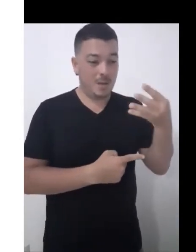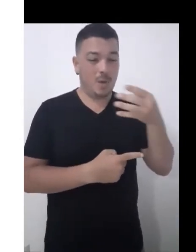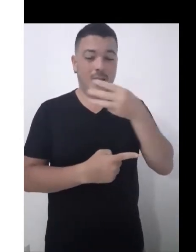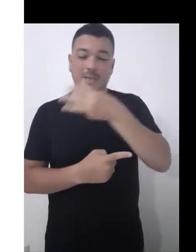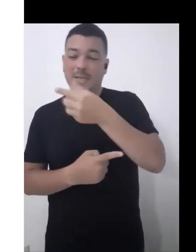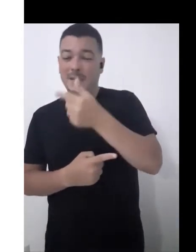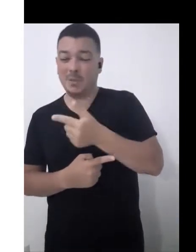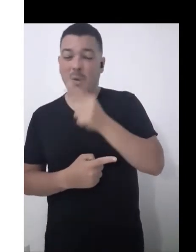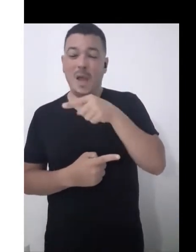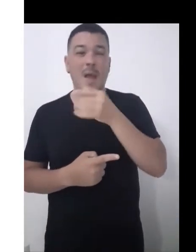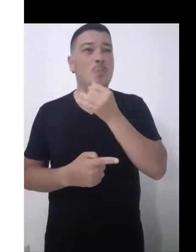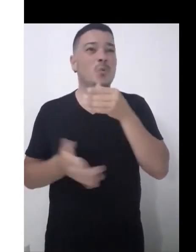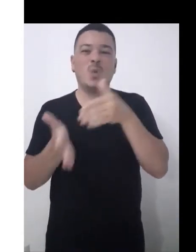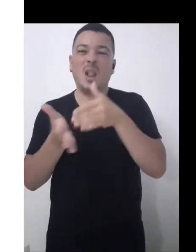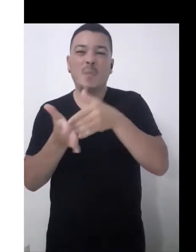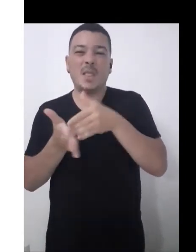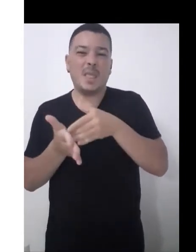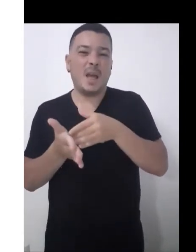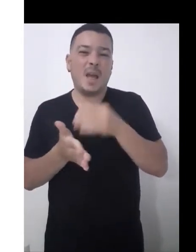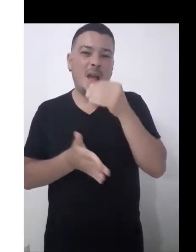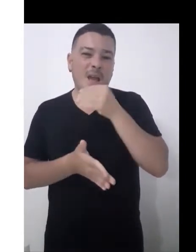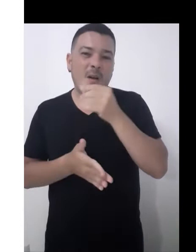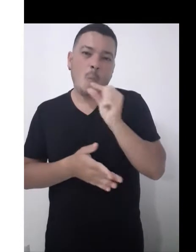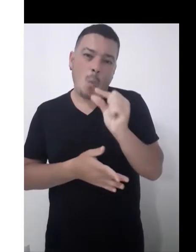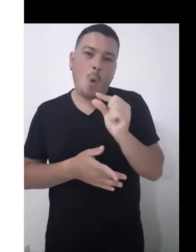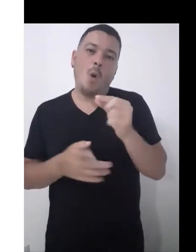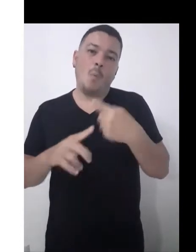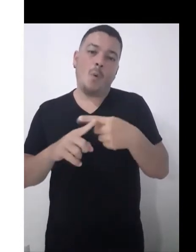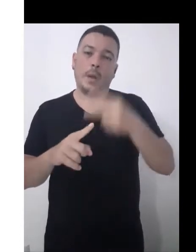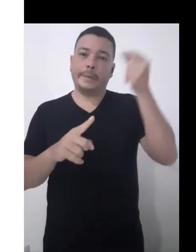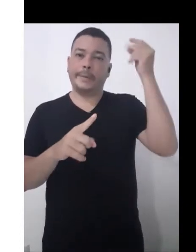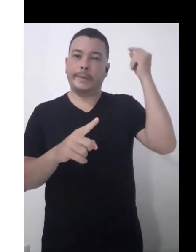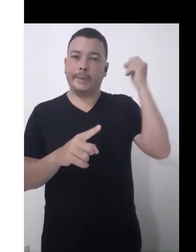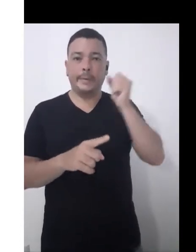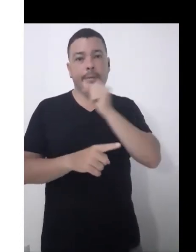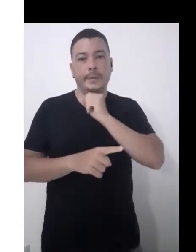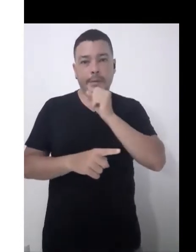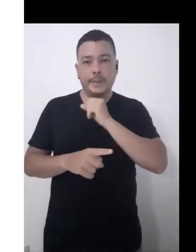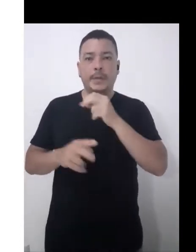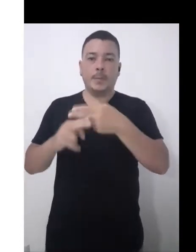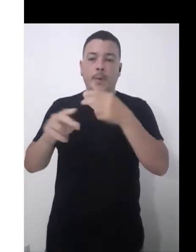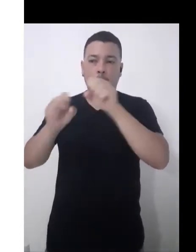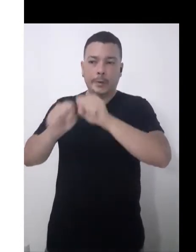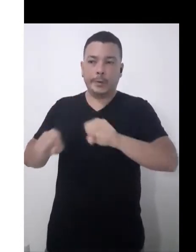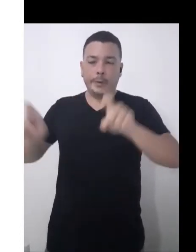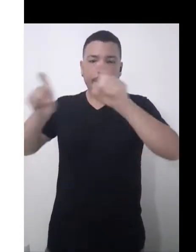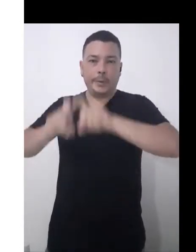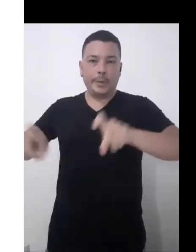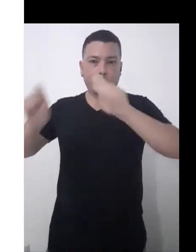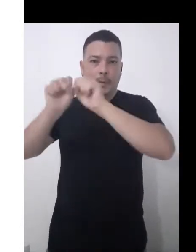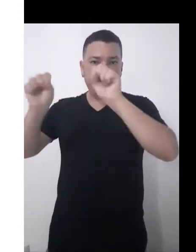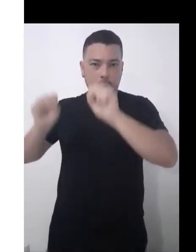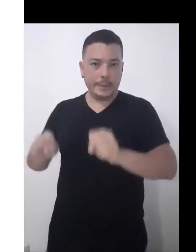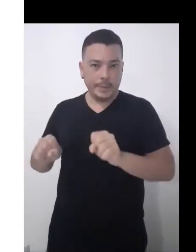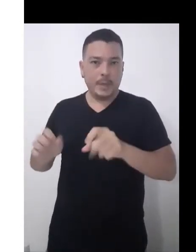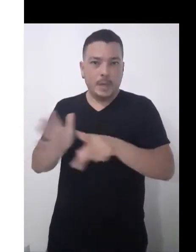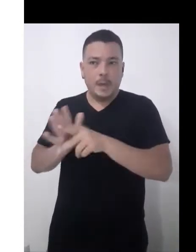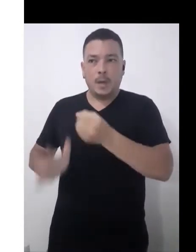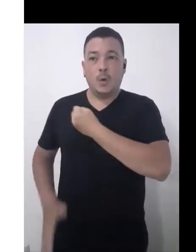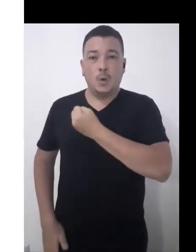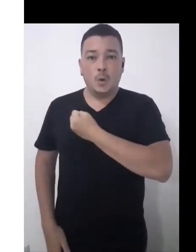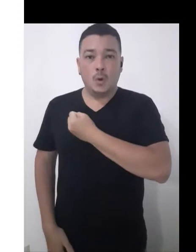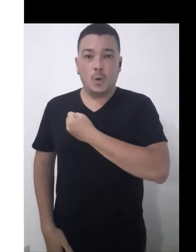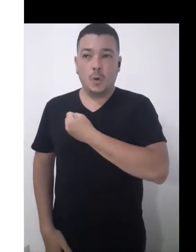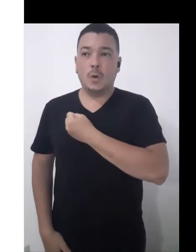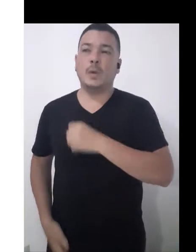hardware que, se a gente, como um sistema de computação que é definido por numeração binária, 2